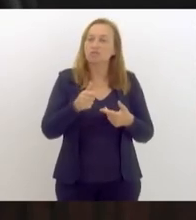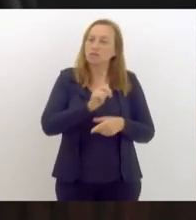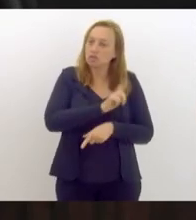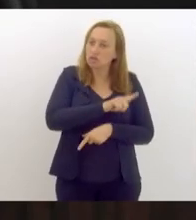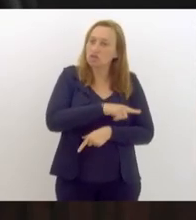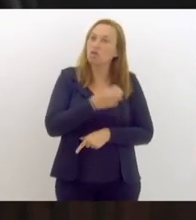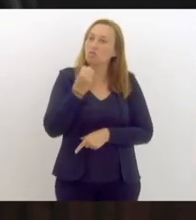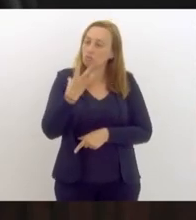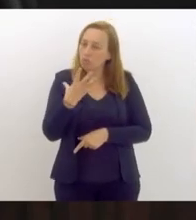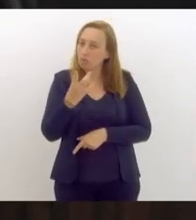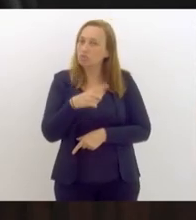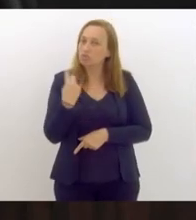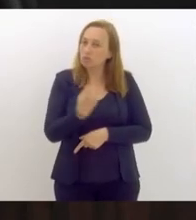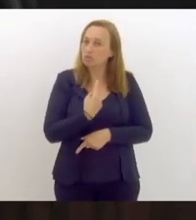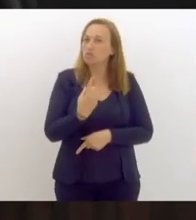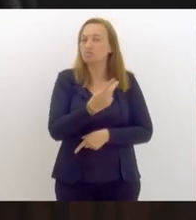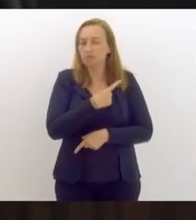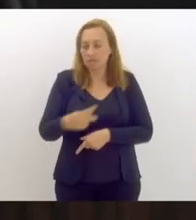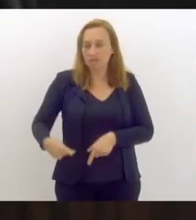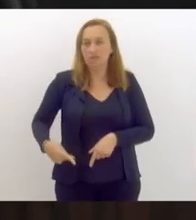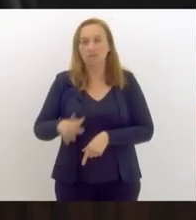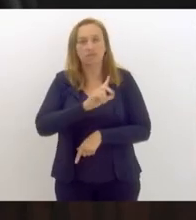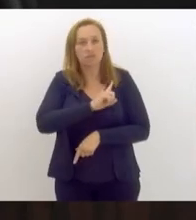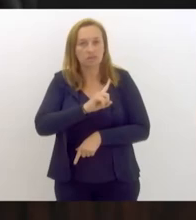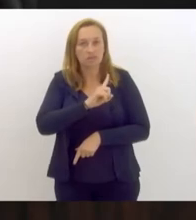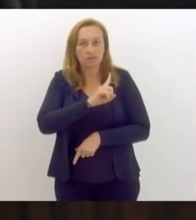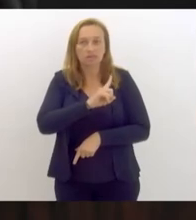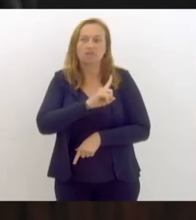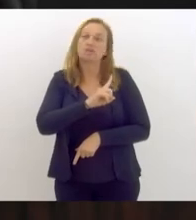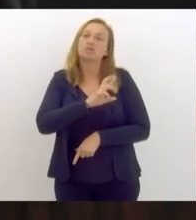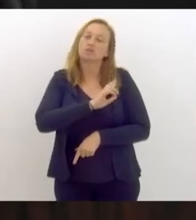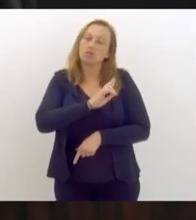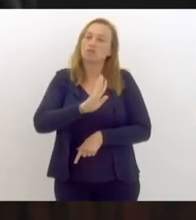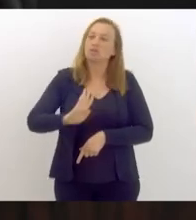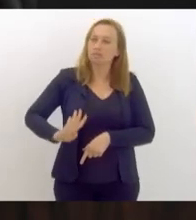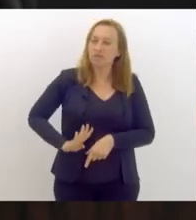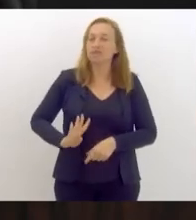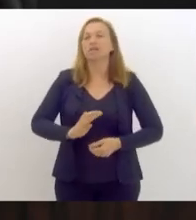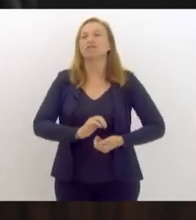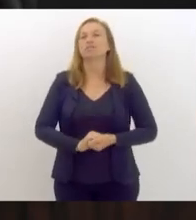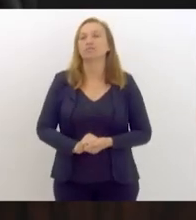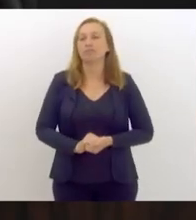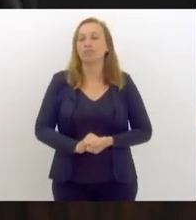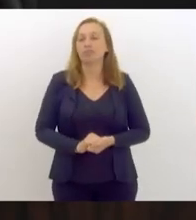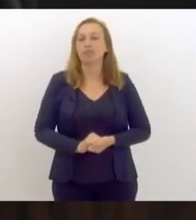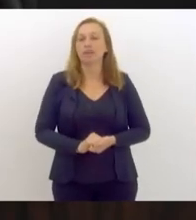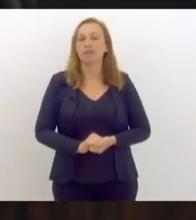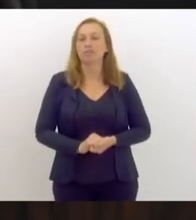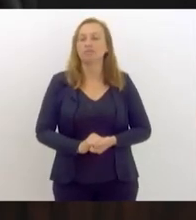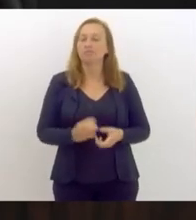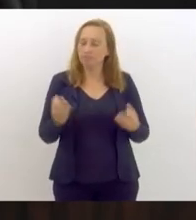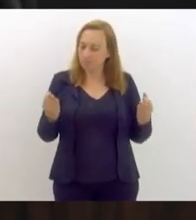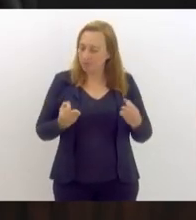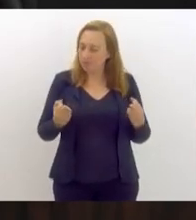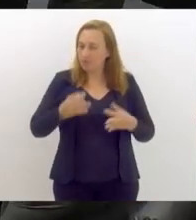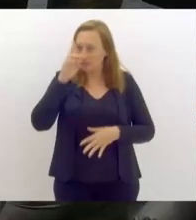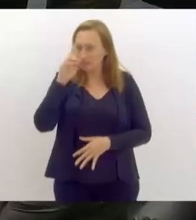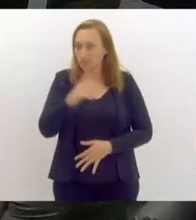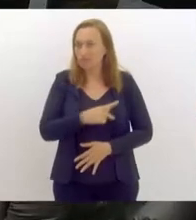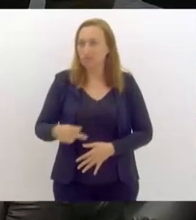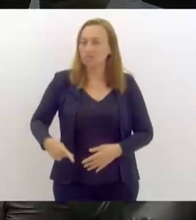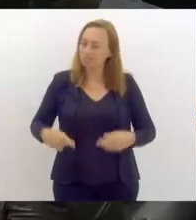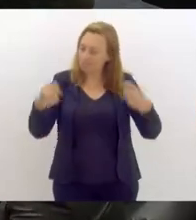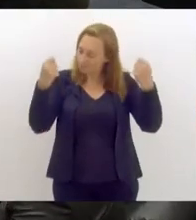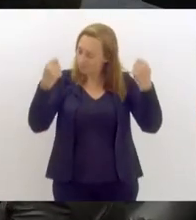gestão muito boa do nosso Nobre Deputado aí Presidente o Rodrigo Bacelar tá isso Marquinho acabou